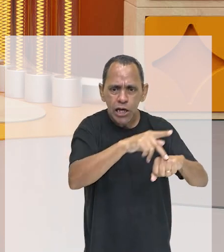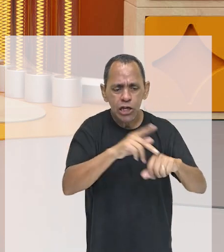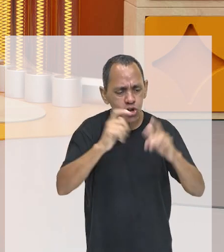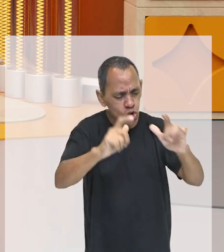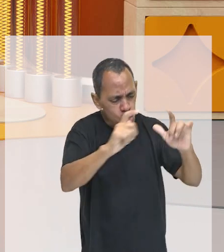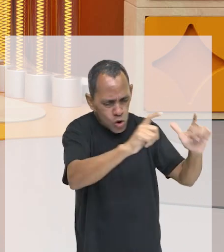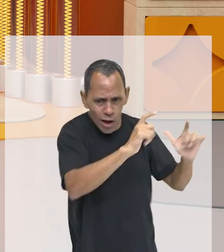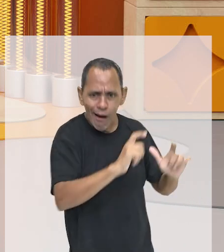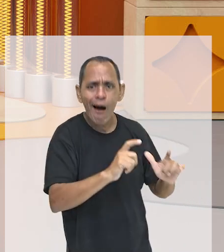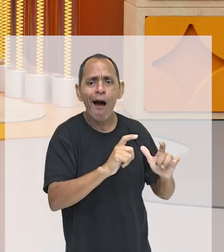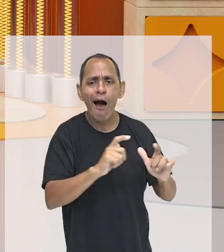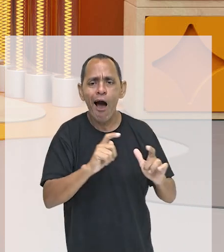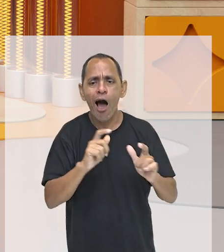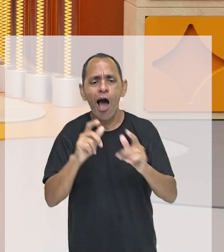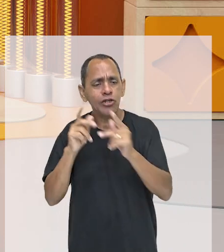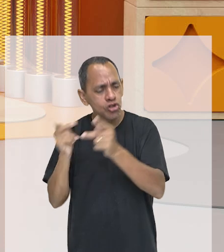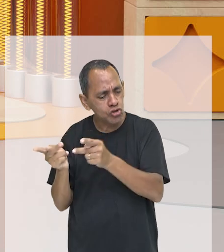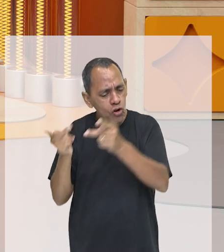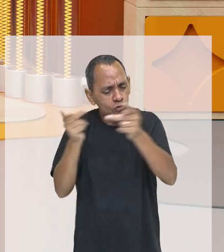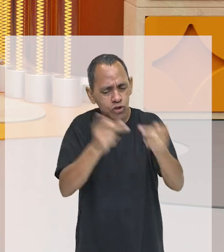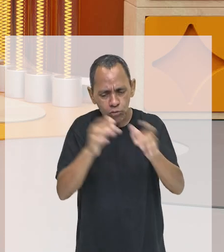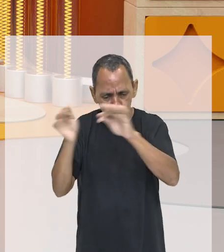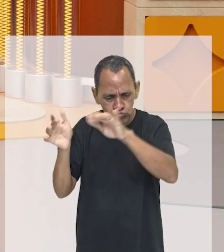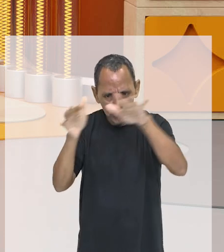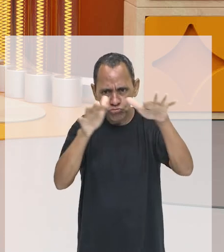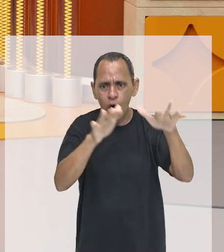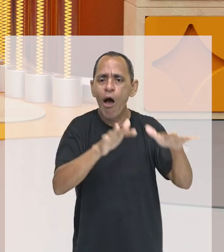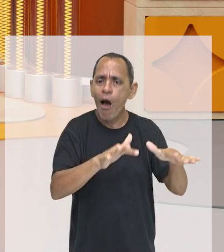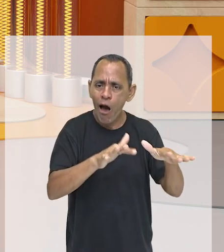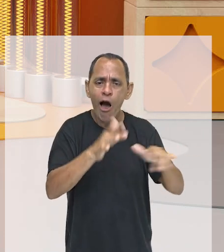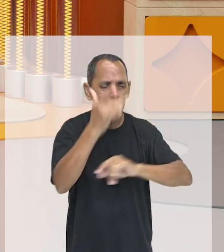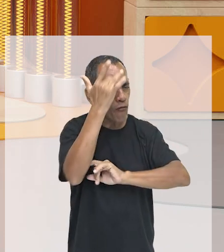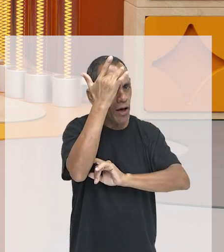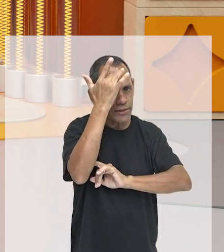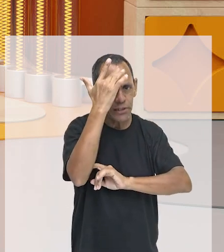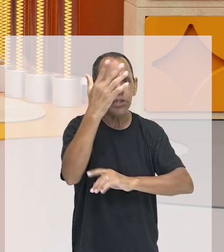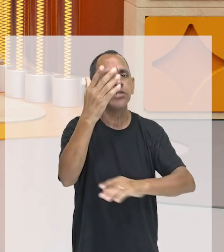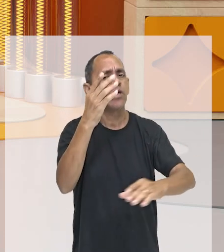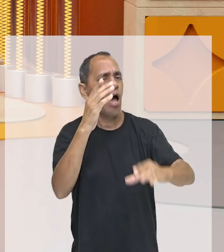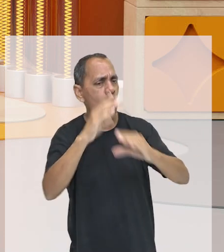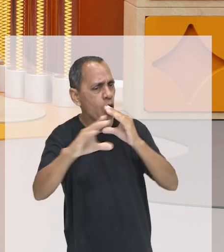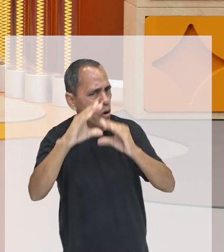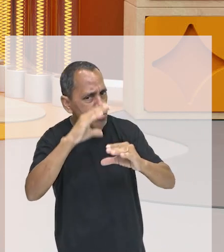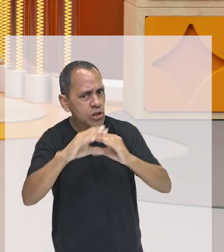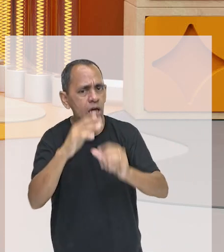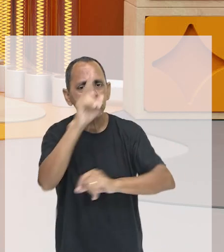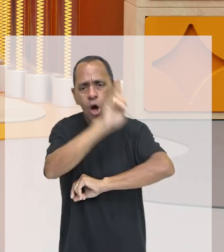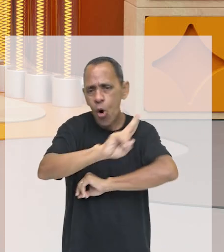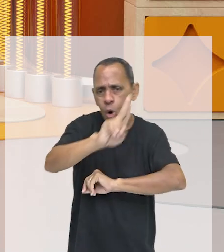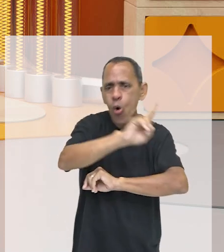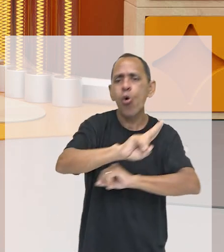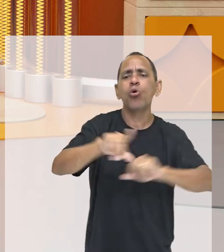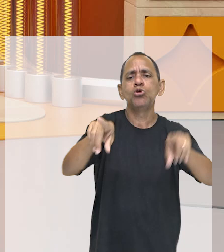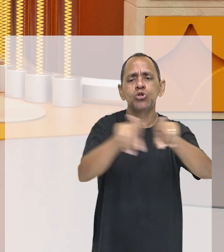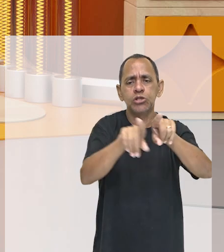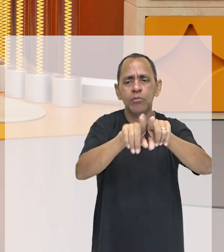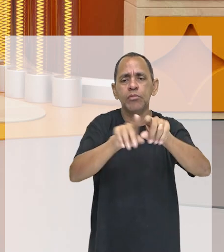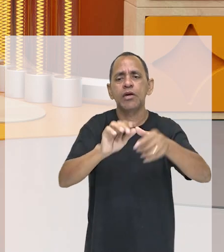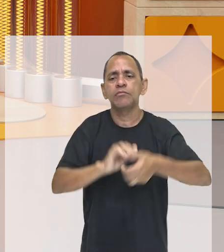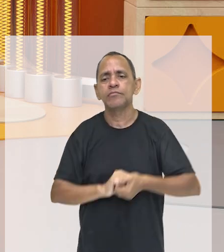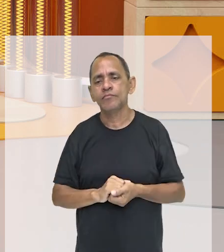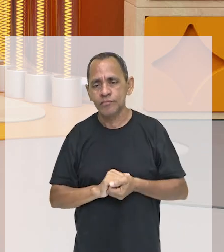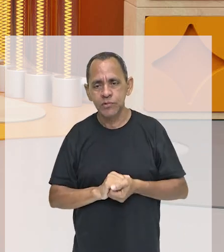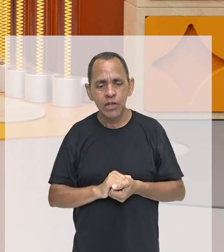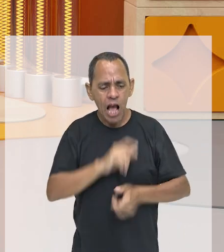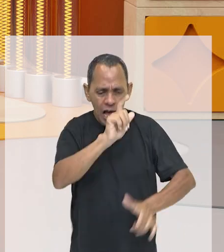então isso acabou também facilitando entre eles, porque a comunicação, né, acabou aí ajudando as pessoas,